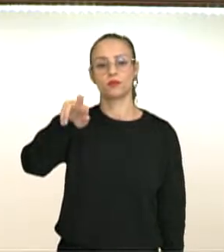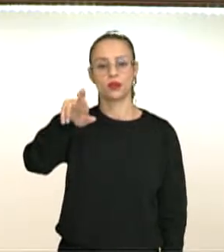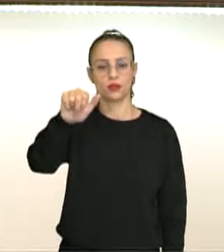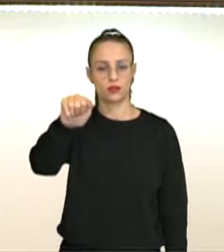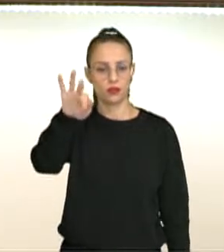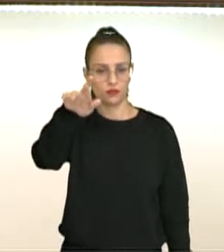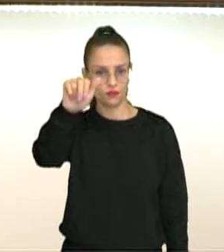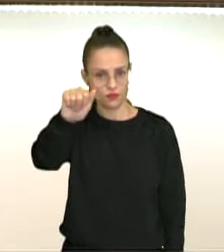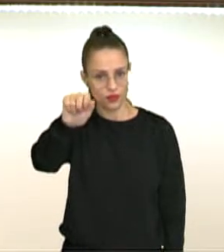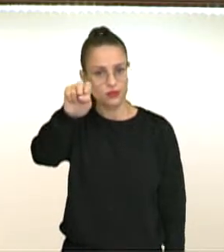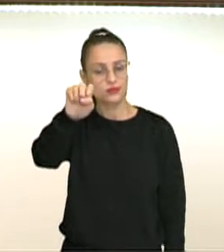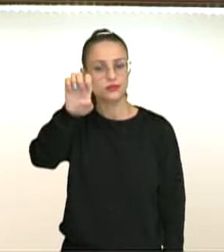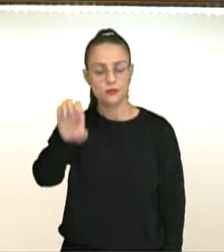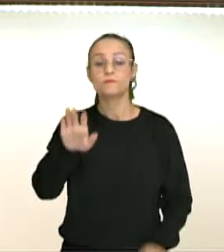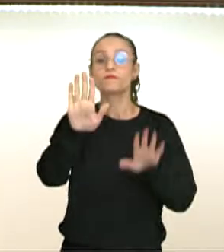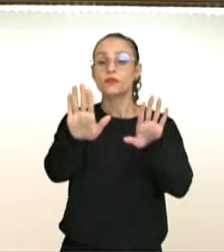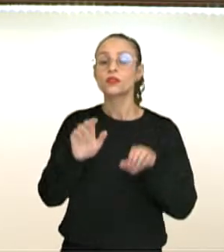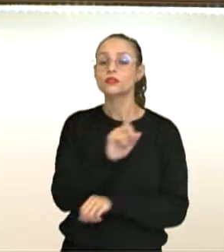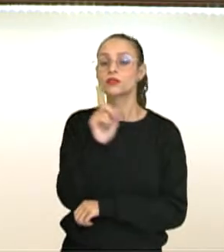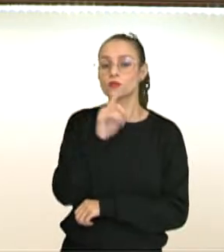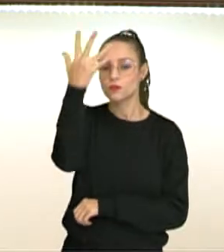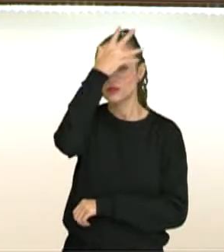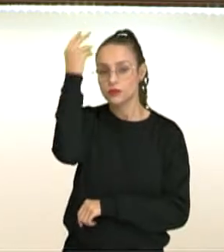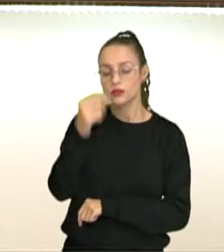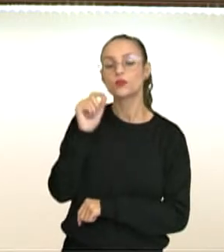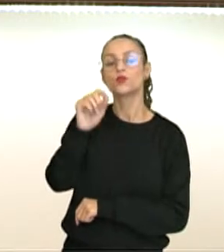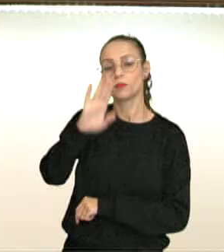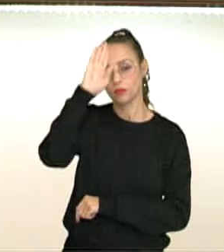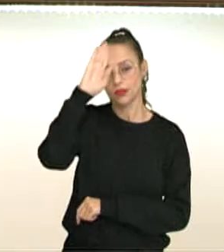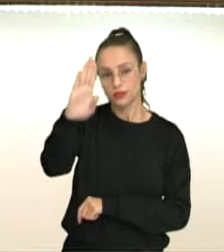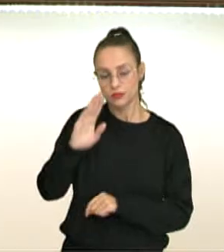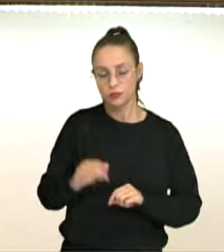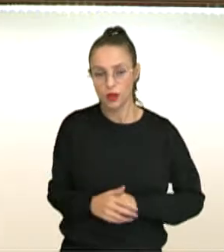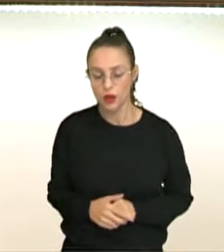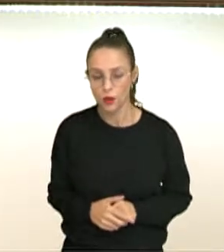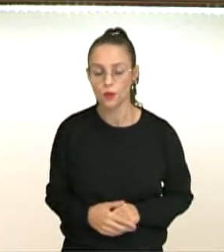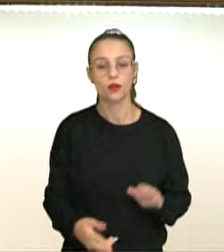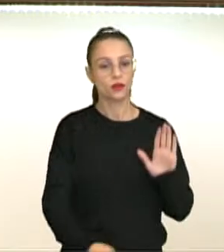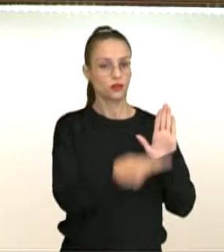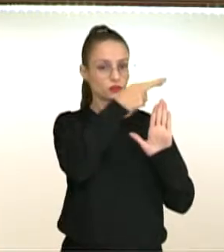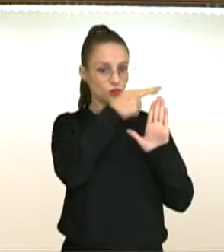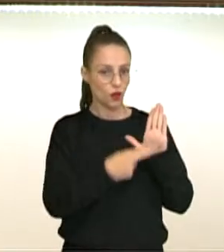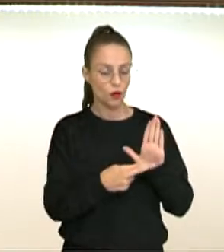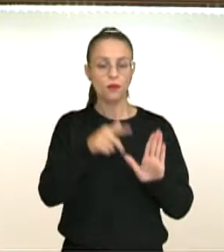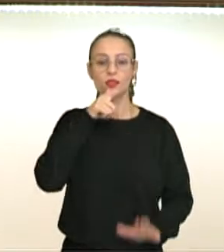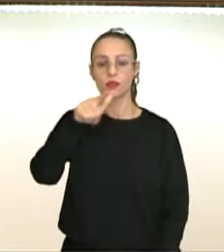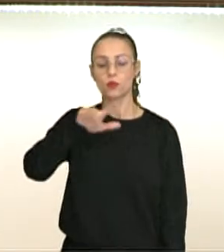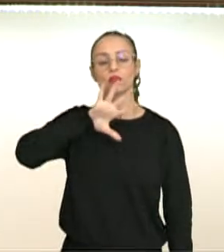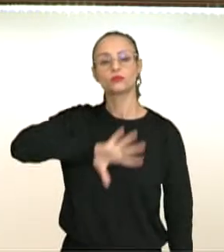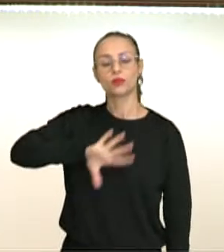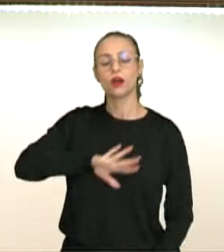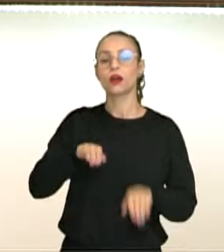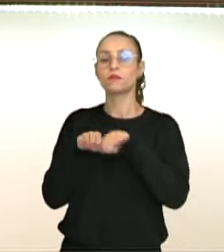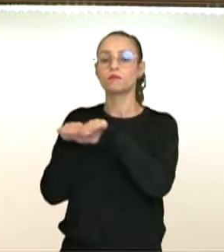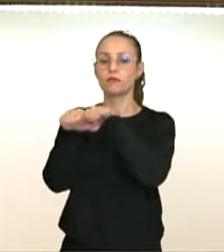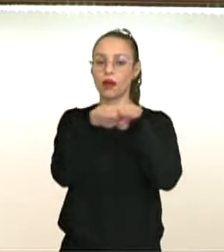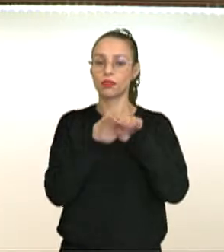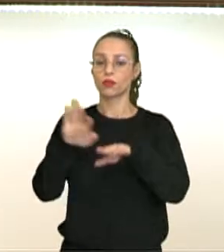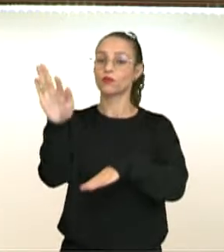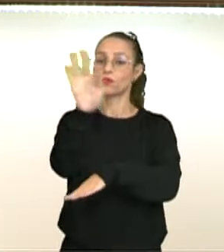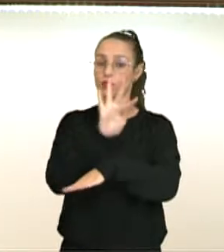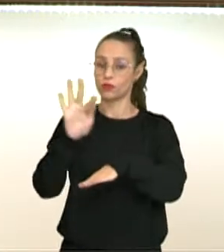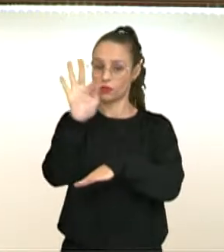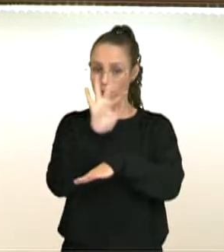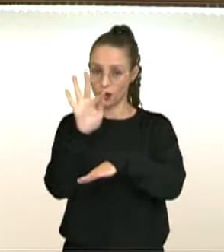aqui. Claro, não esquecendo o principal, a norma culta e a linguagem de que tipo?